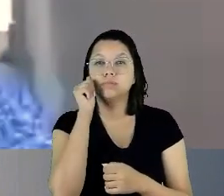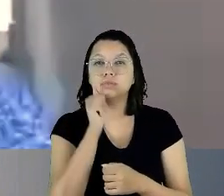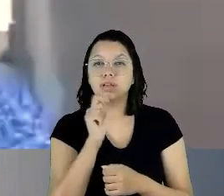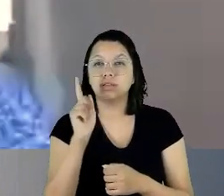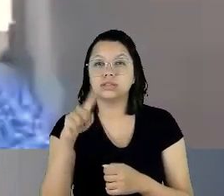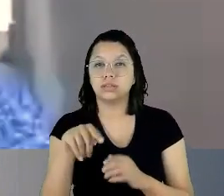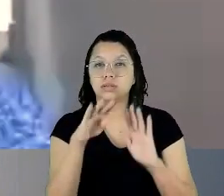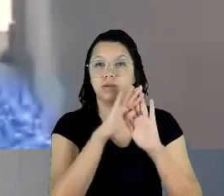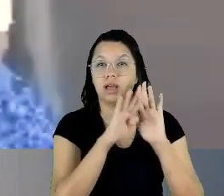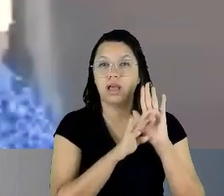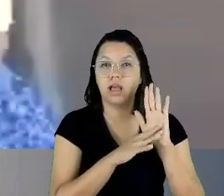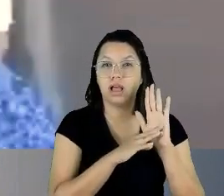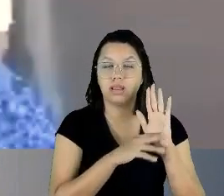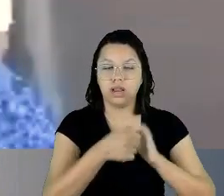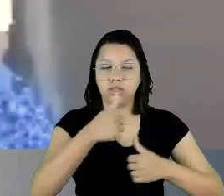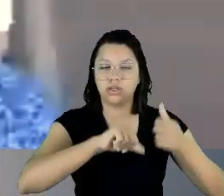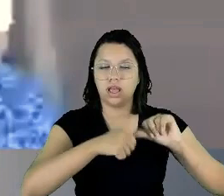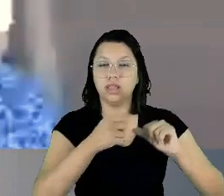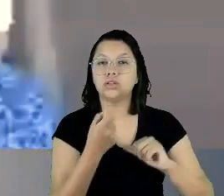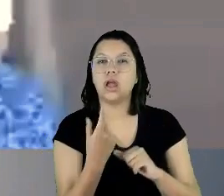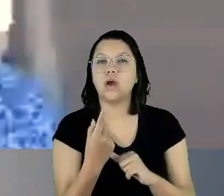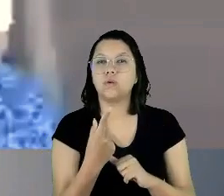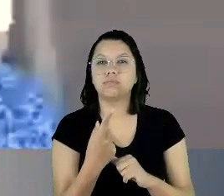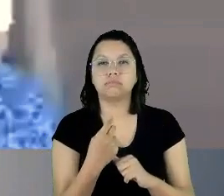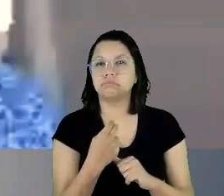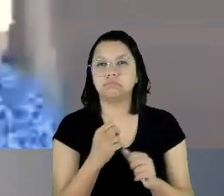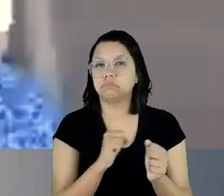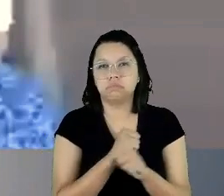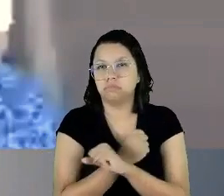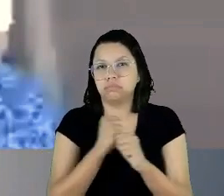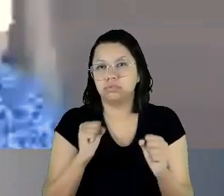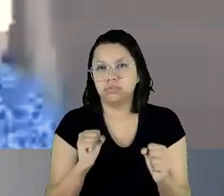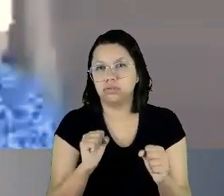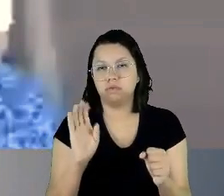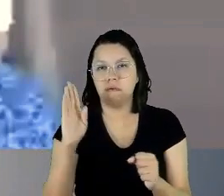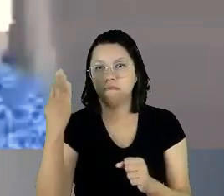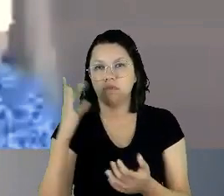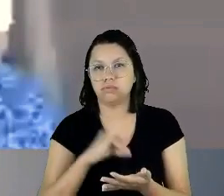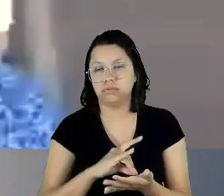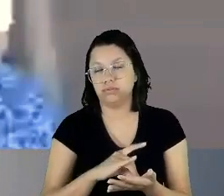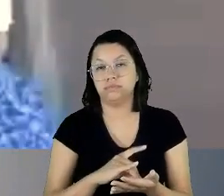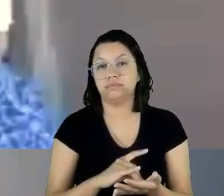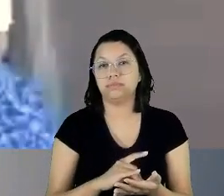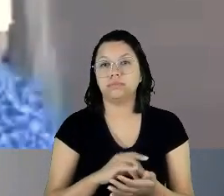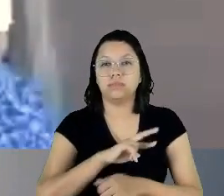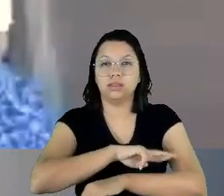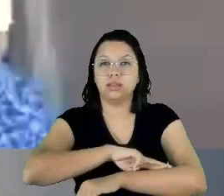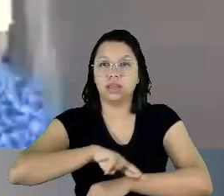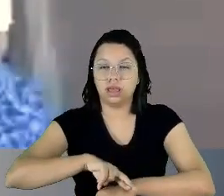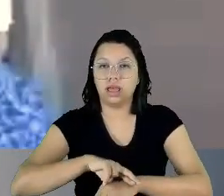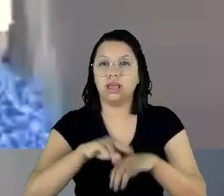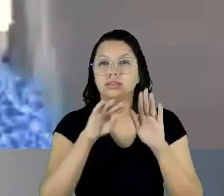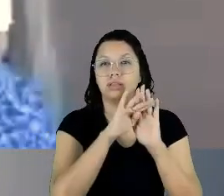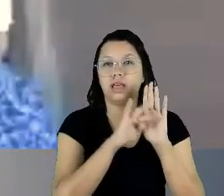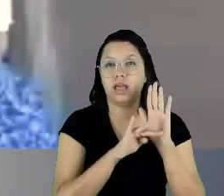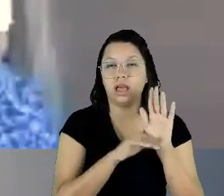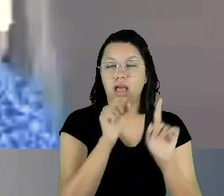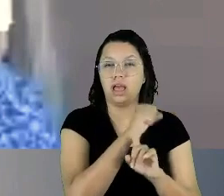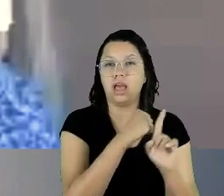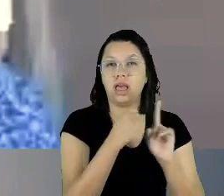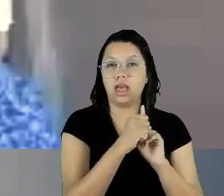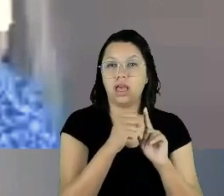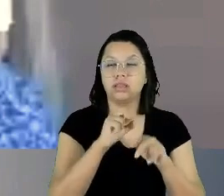como uma categoria analítica única, porque isso não é possível ou seria falsear a realidade. Raça, classe, orientação